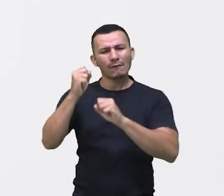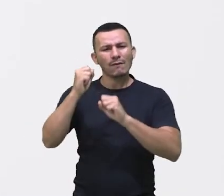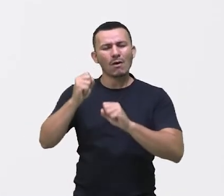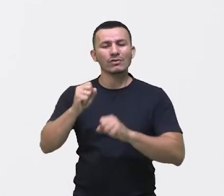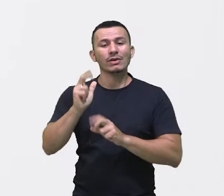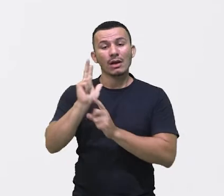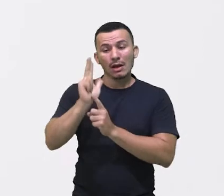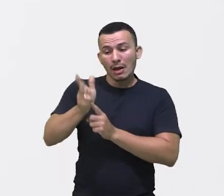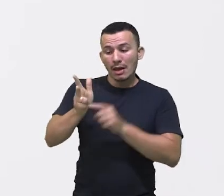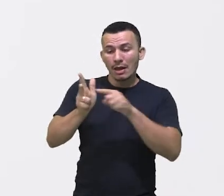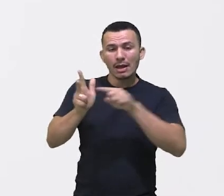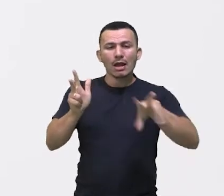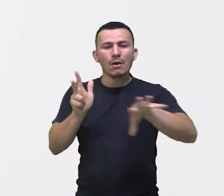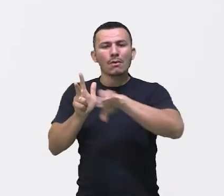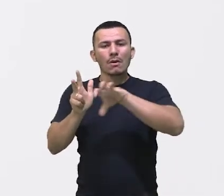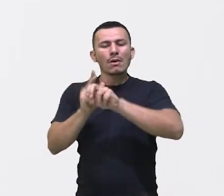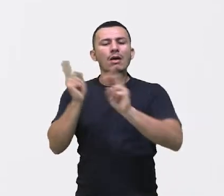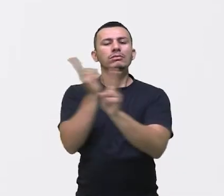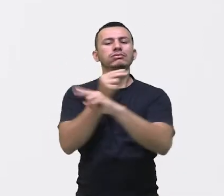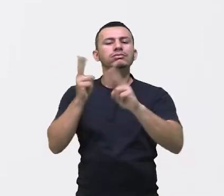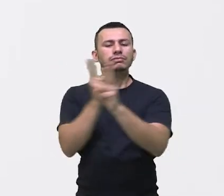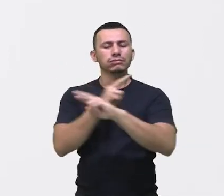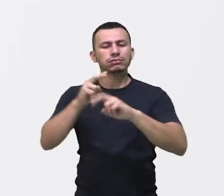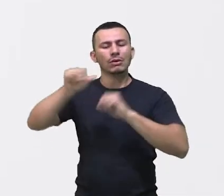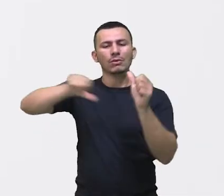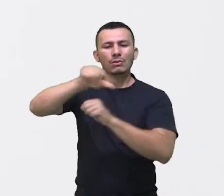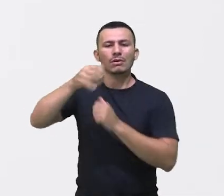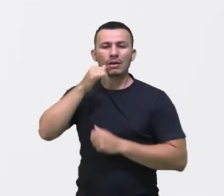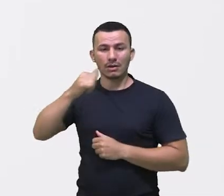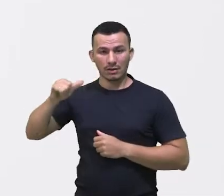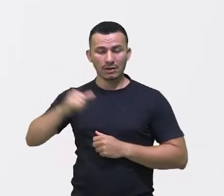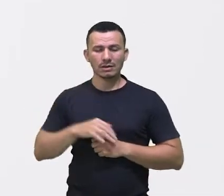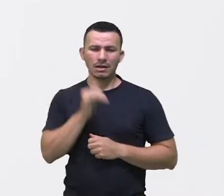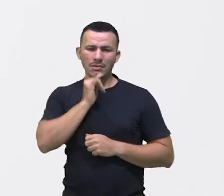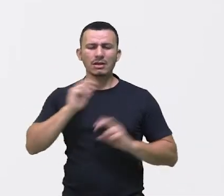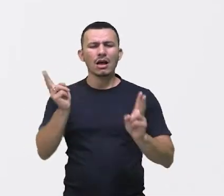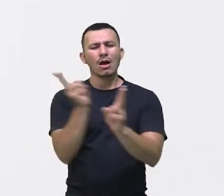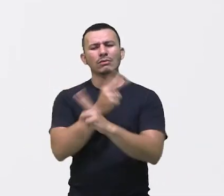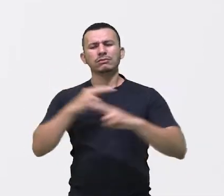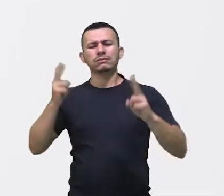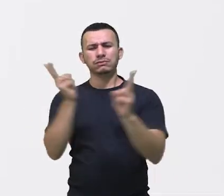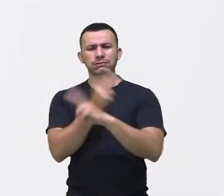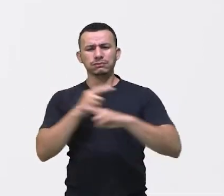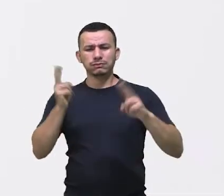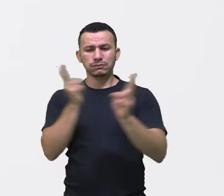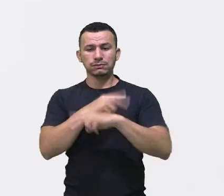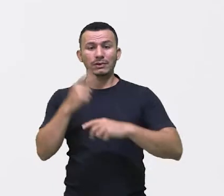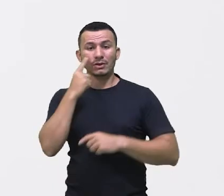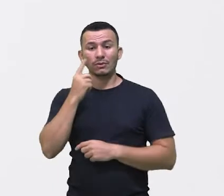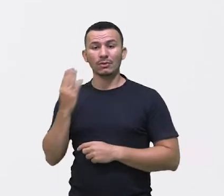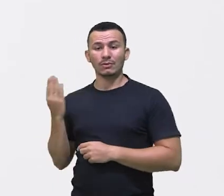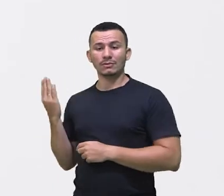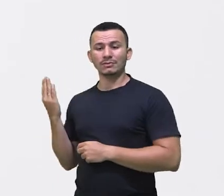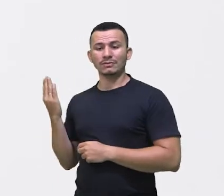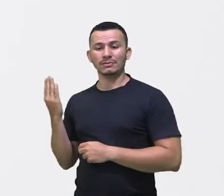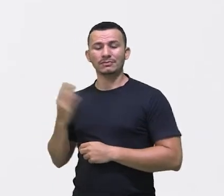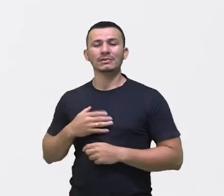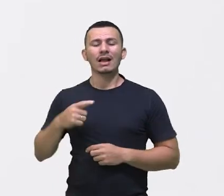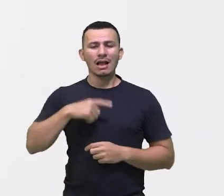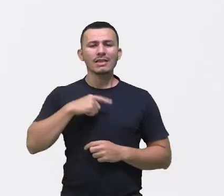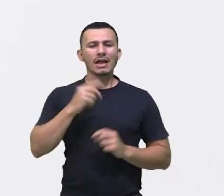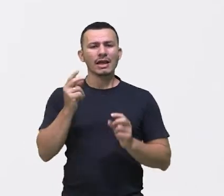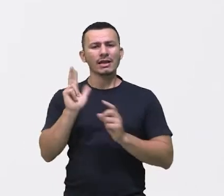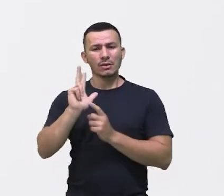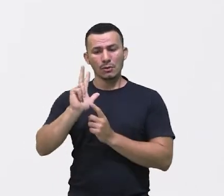turbinas eólicas. Então, aqui, só para a gente ter uma ideia, o vento, digamos que ele está nessa direção, vai fazer com que a turbina